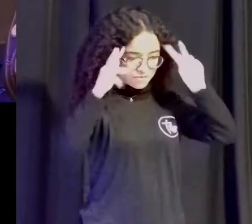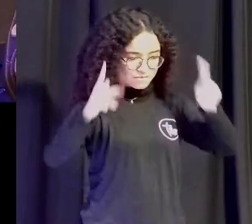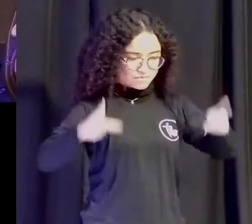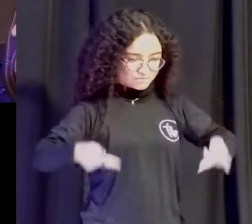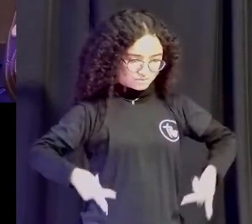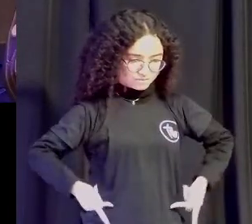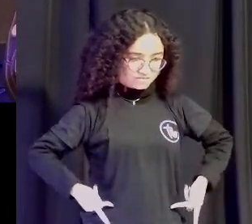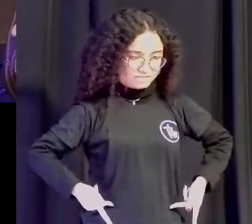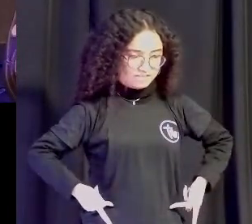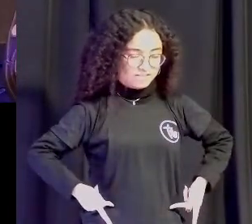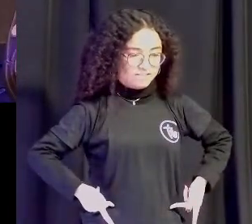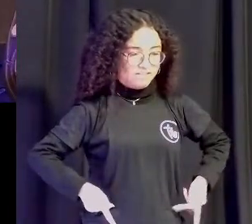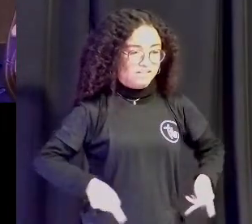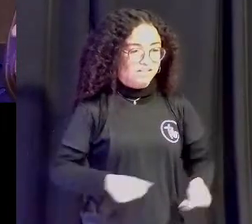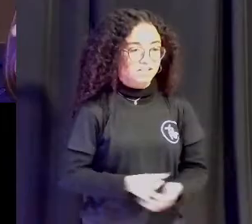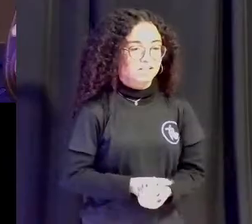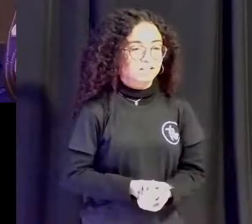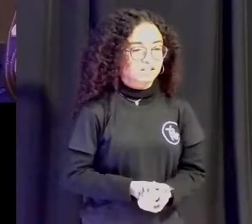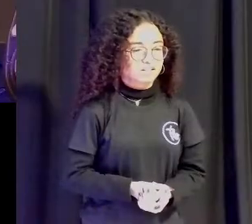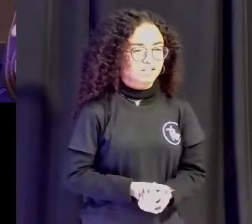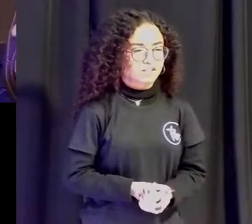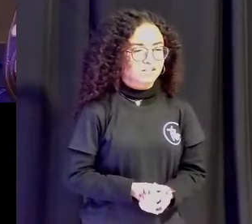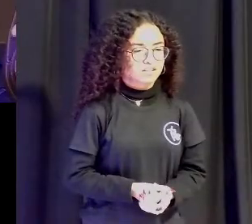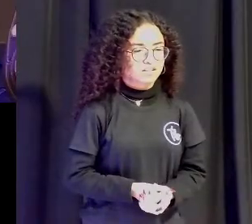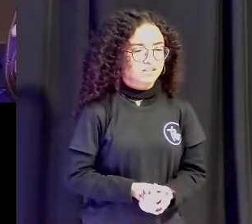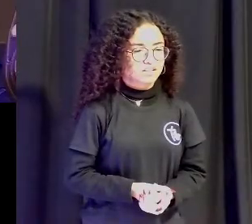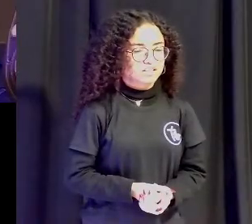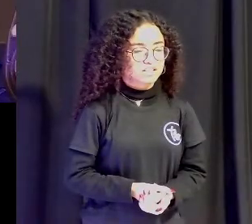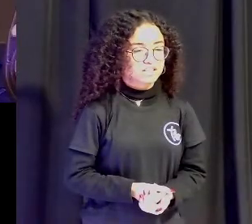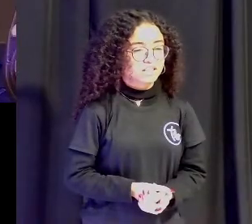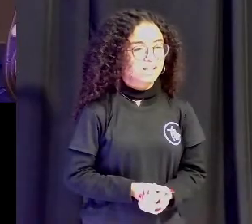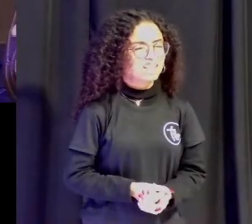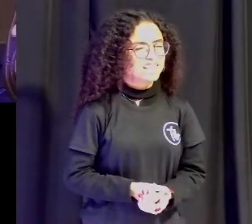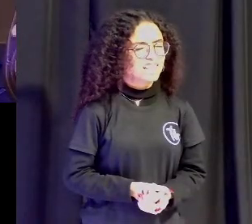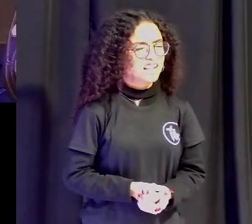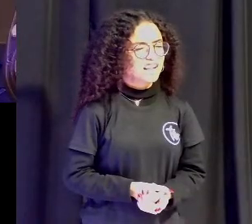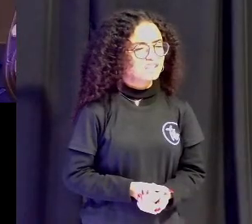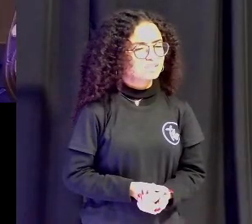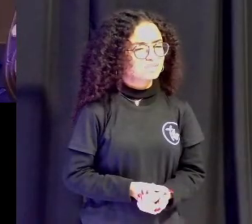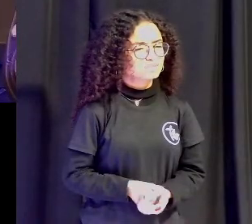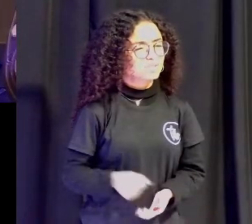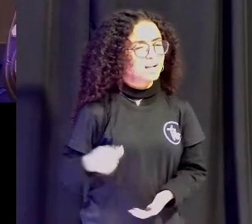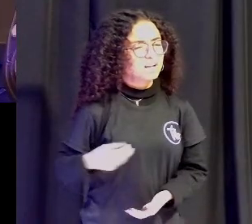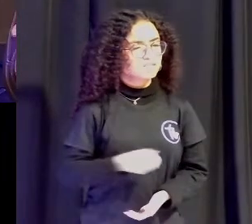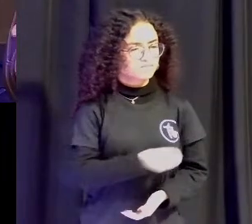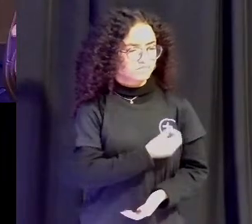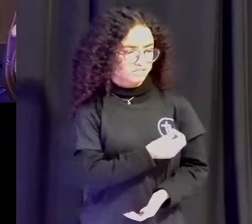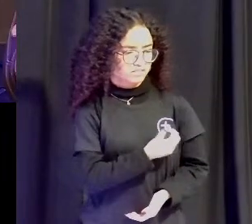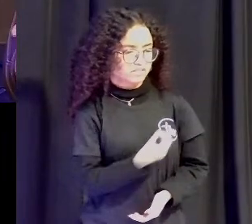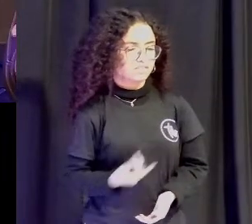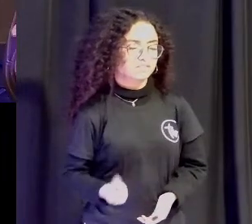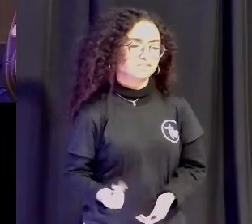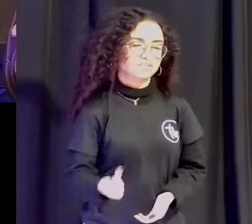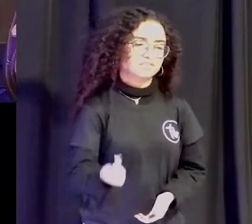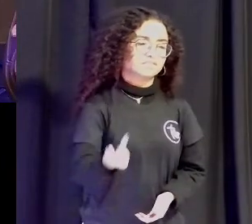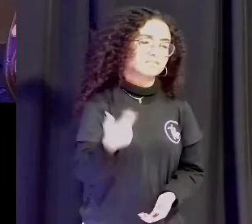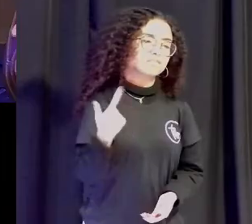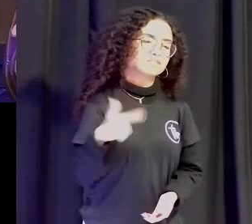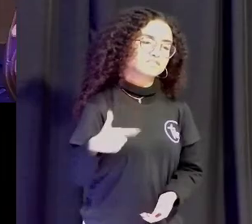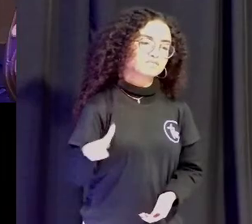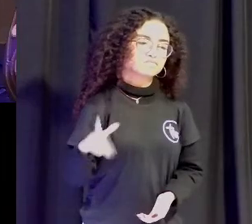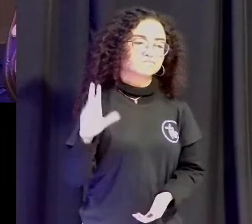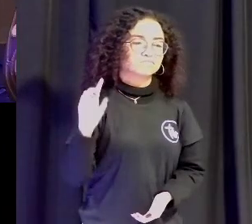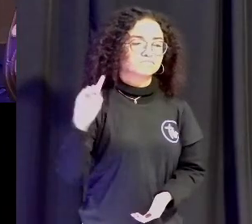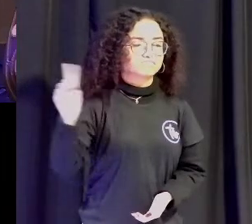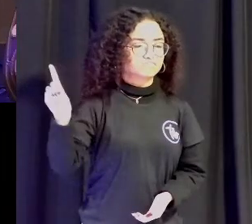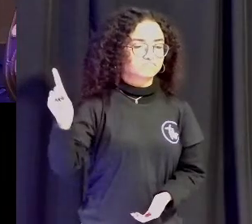humano passará a eternidade sem Deus. Isso se chama morte